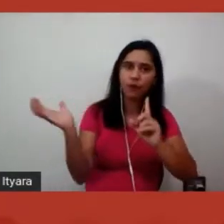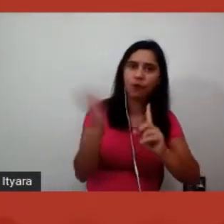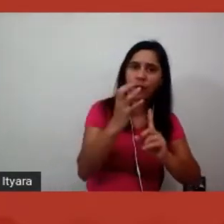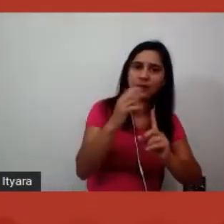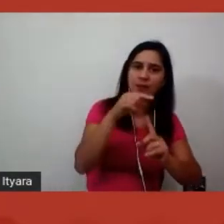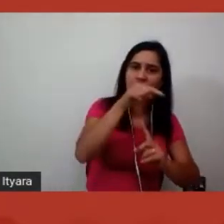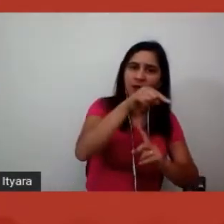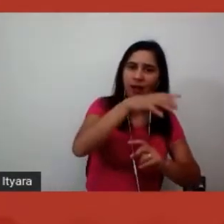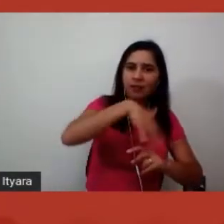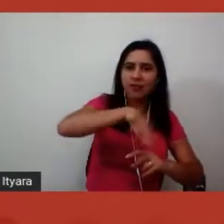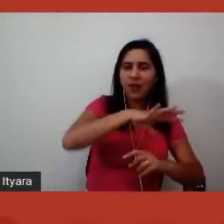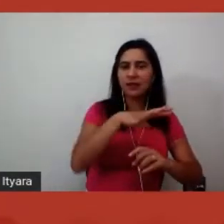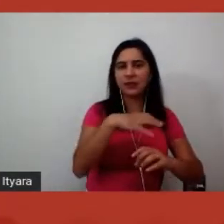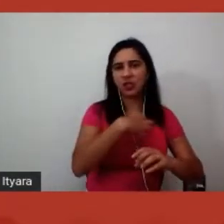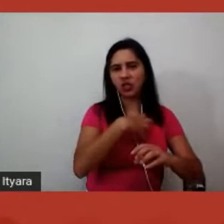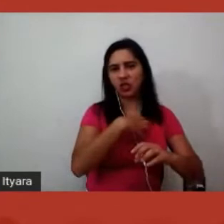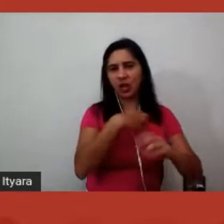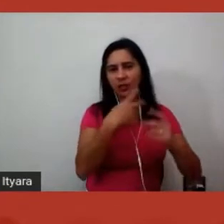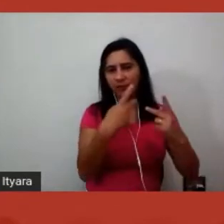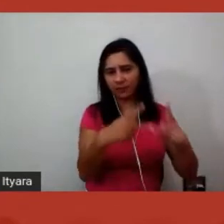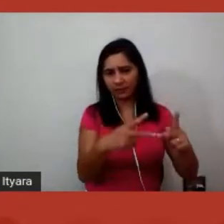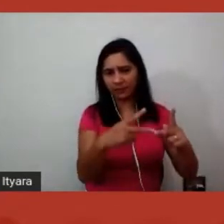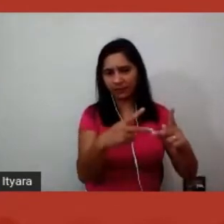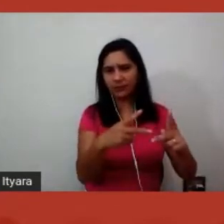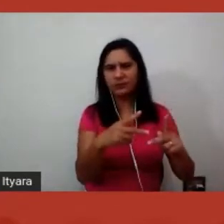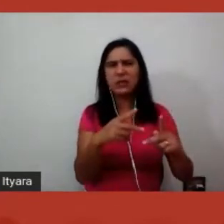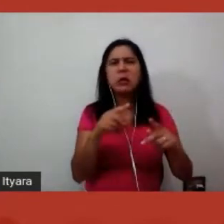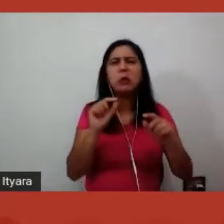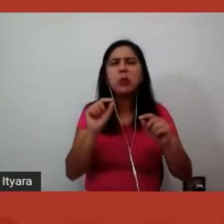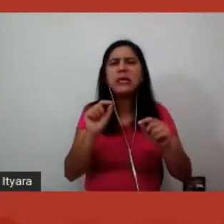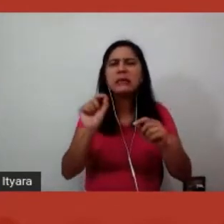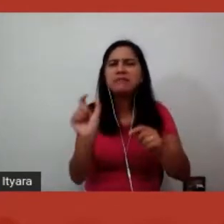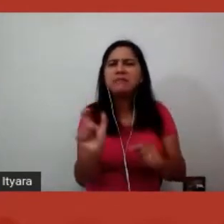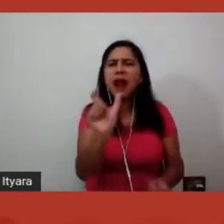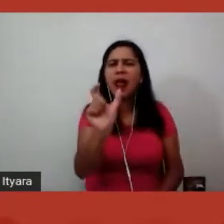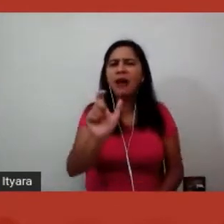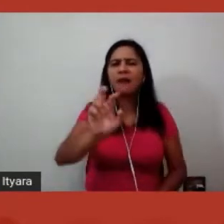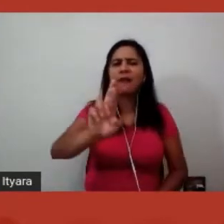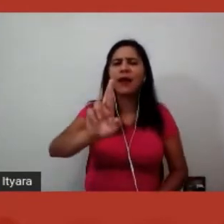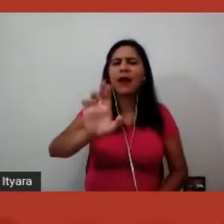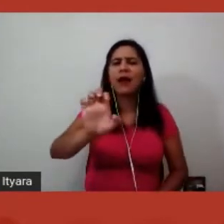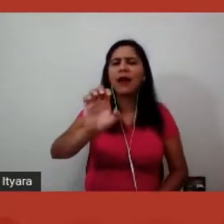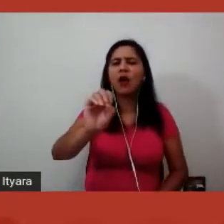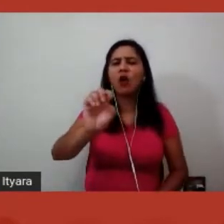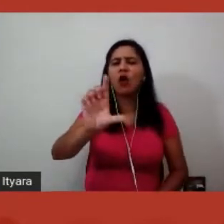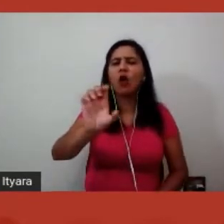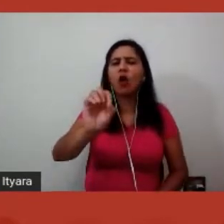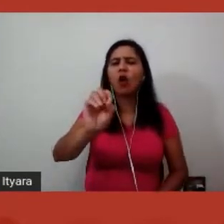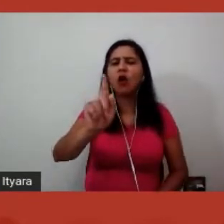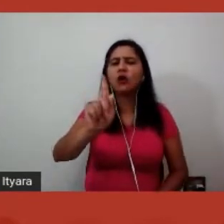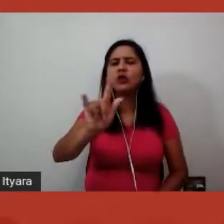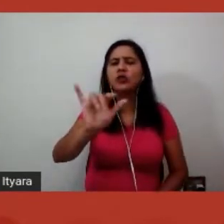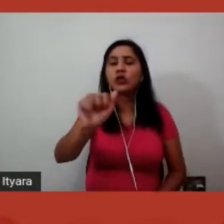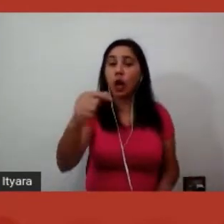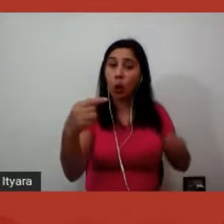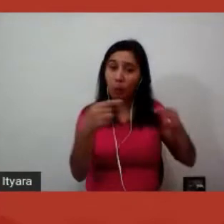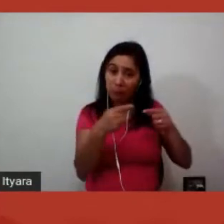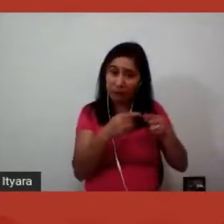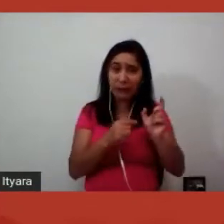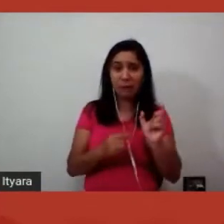comportamento desse? Que tem a ver a neurologia com o mingau? Então, a gente vai levantar, na verdade, mais